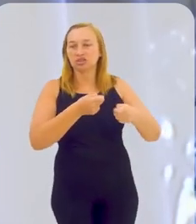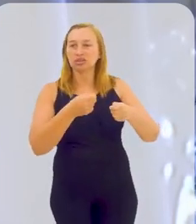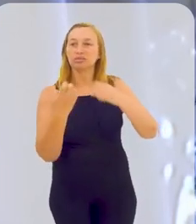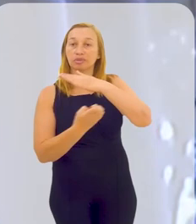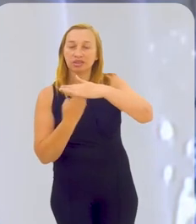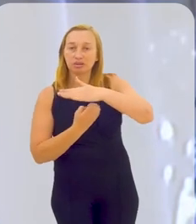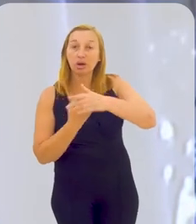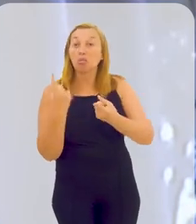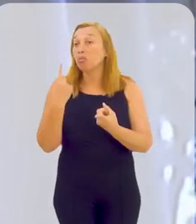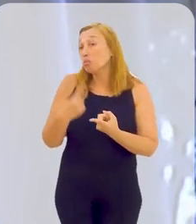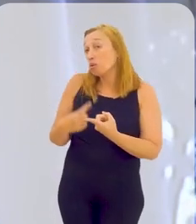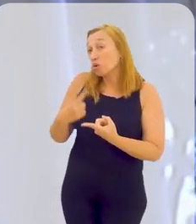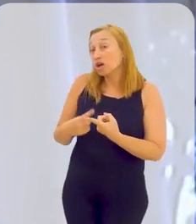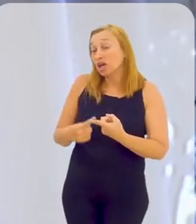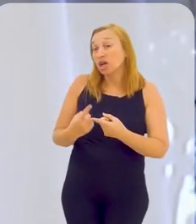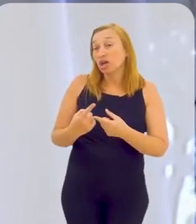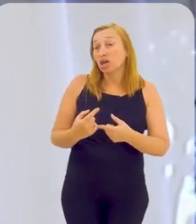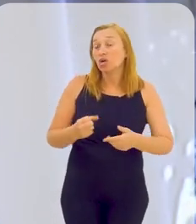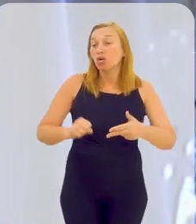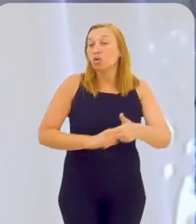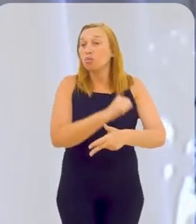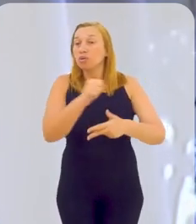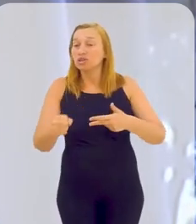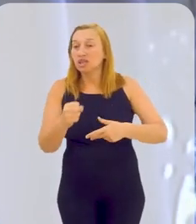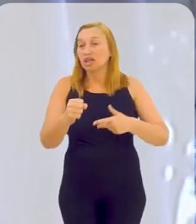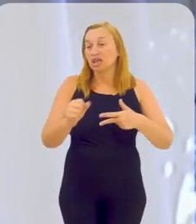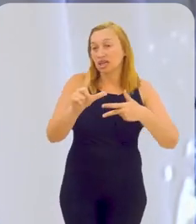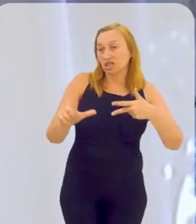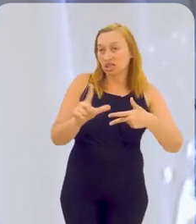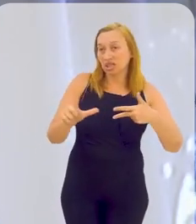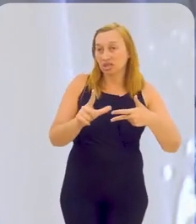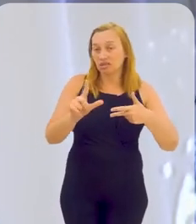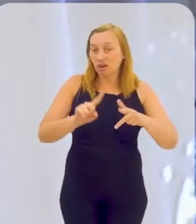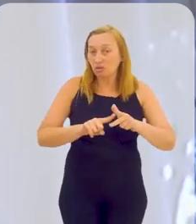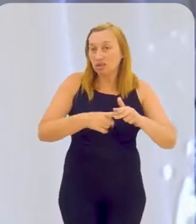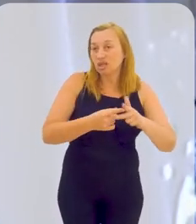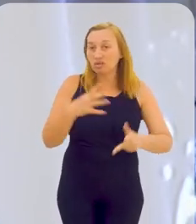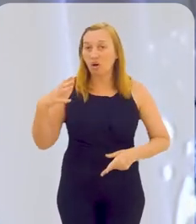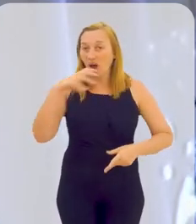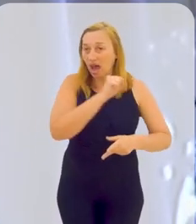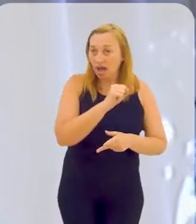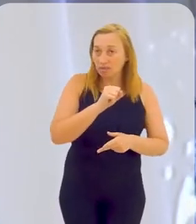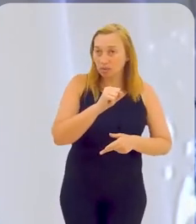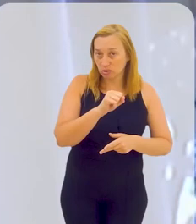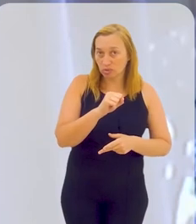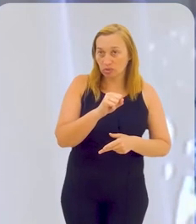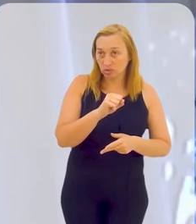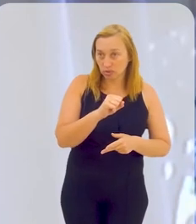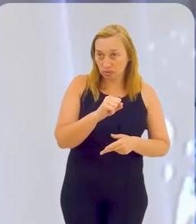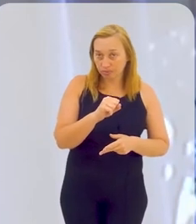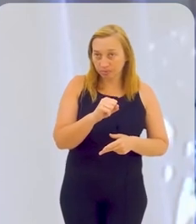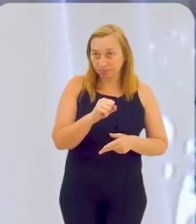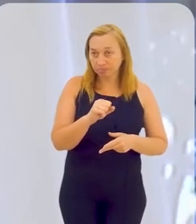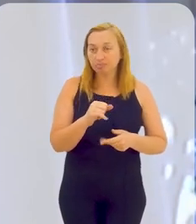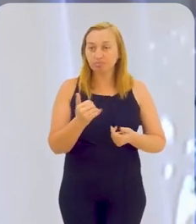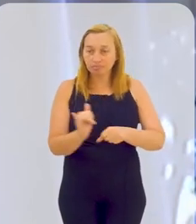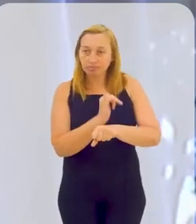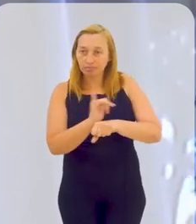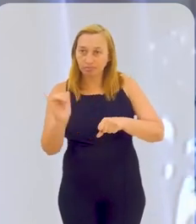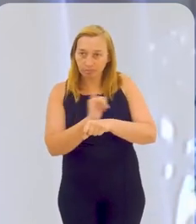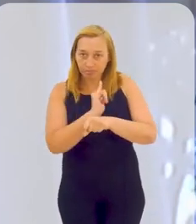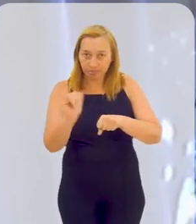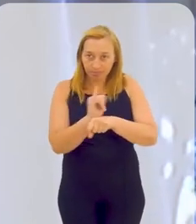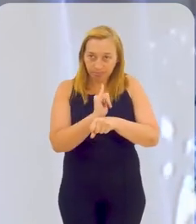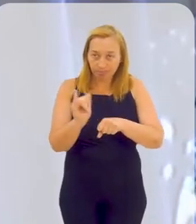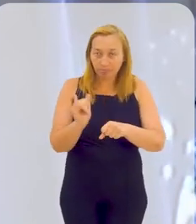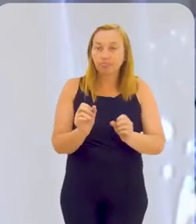nessa discussão. Por quê? O Poder Legislativo vai fazer ajustes macros, vai fazer direcionamentos de pontos macros